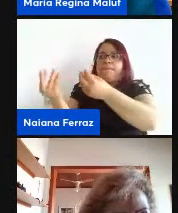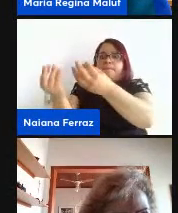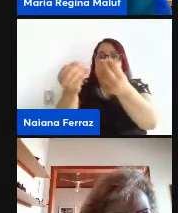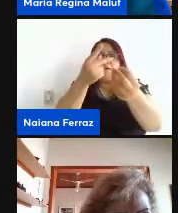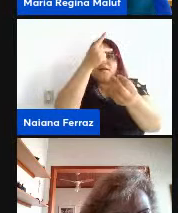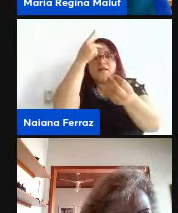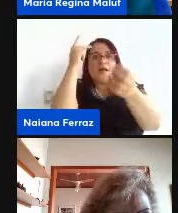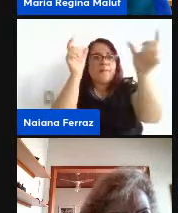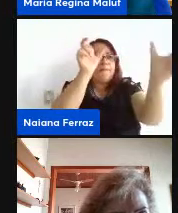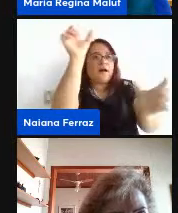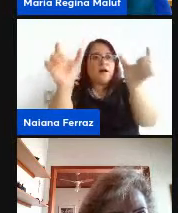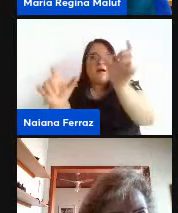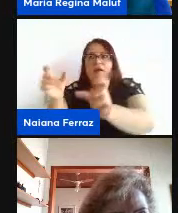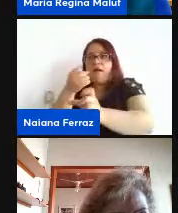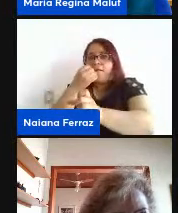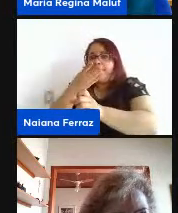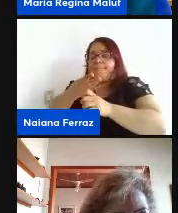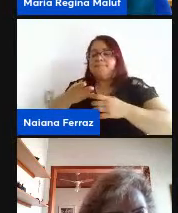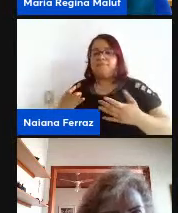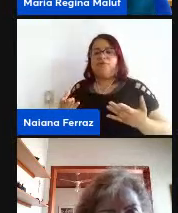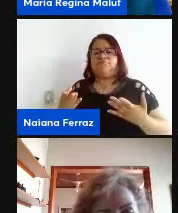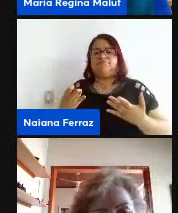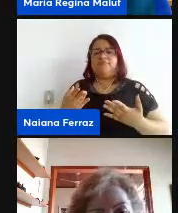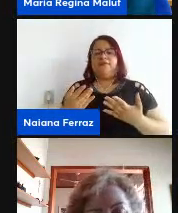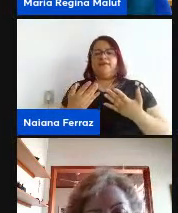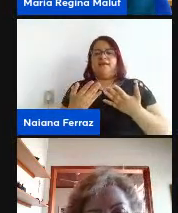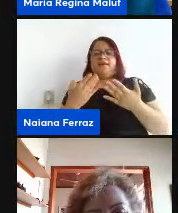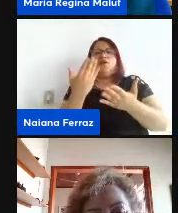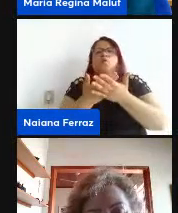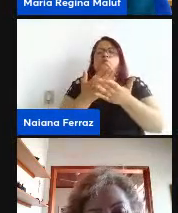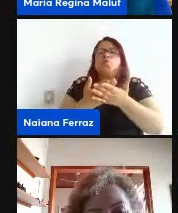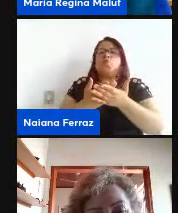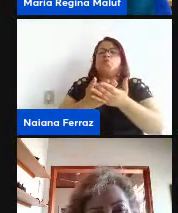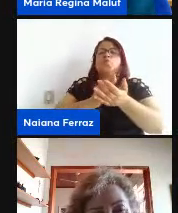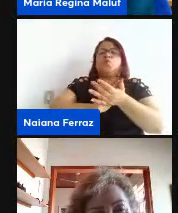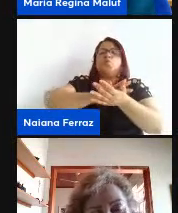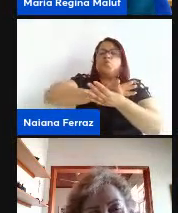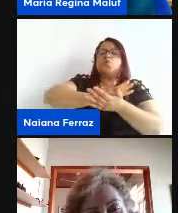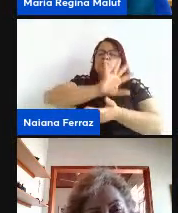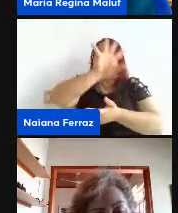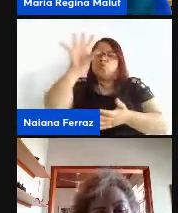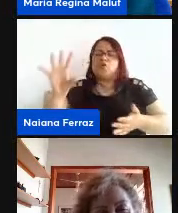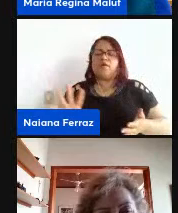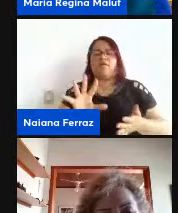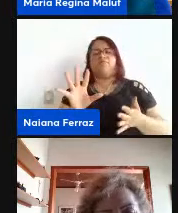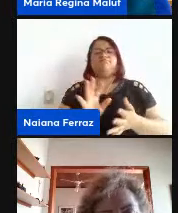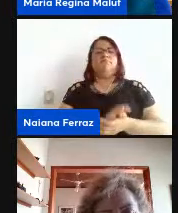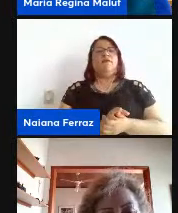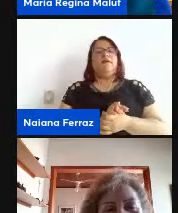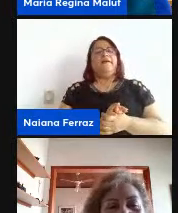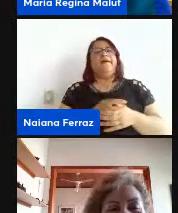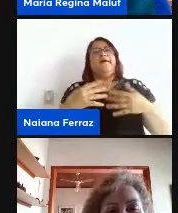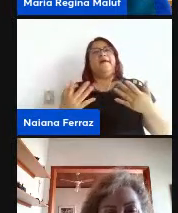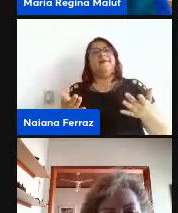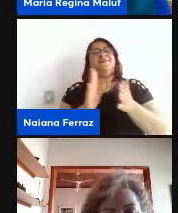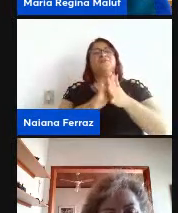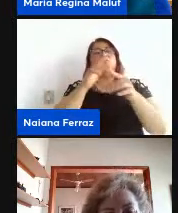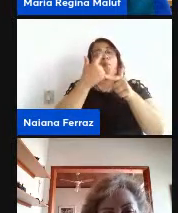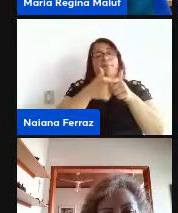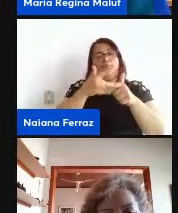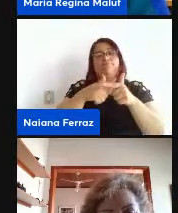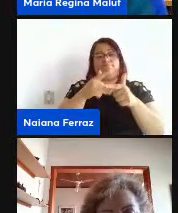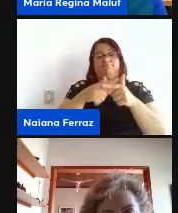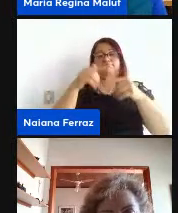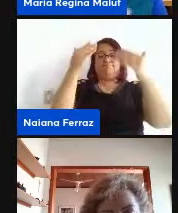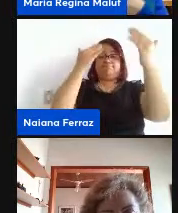nos estudos em geral. O drama aí com a psicolinguística é que eu acho que, no certo